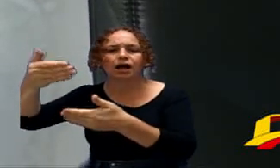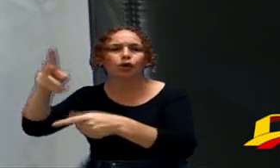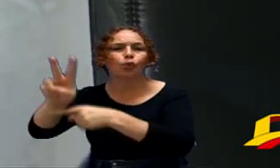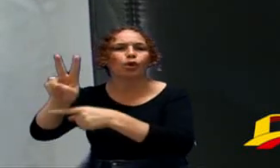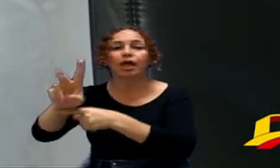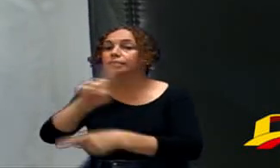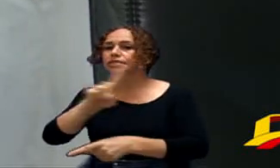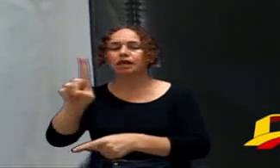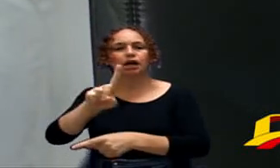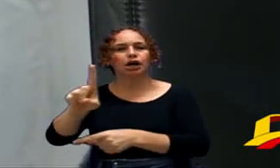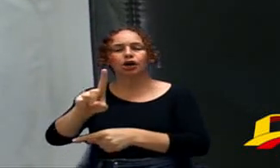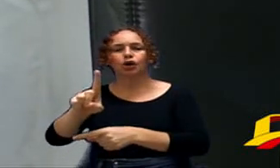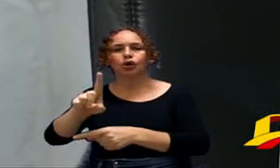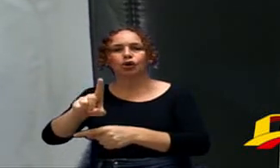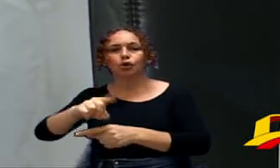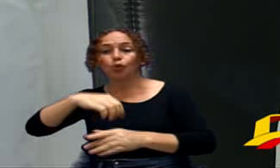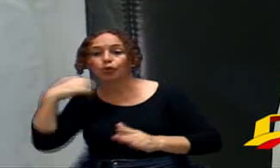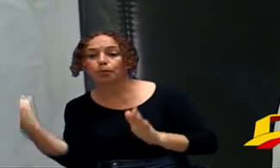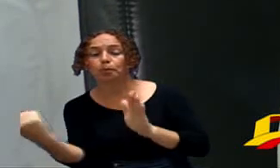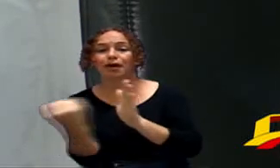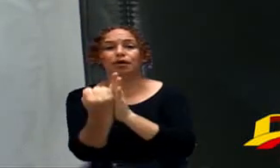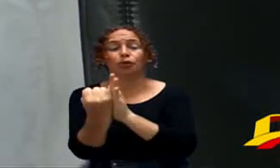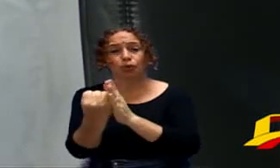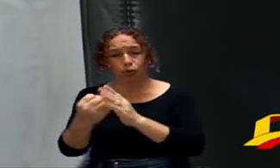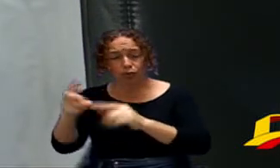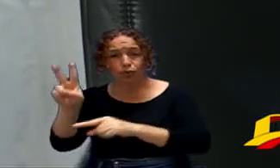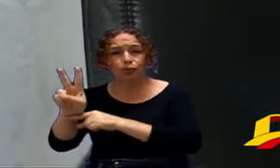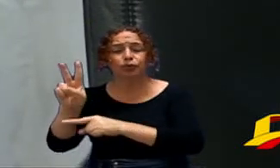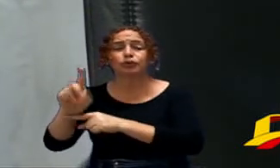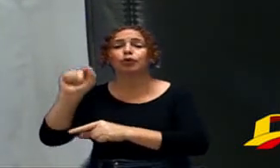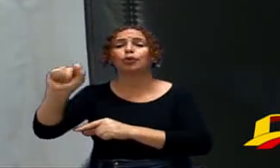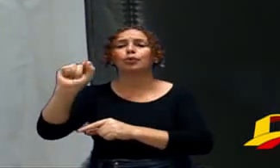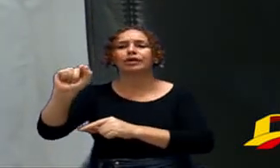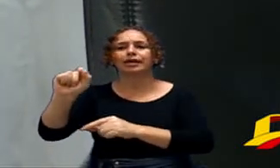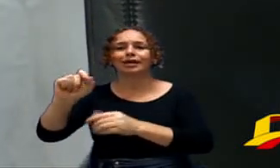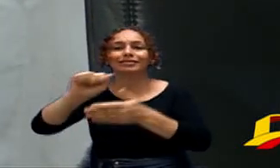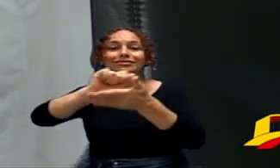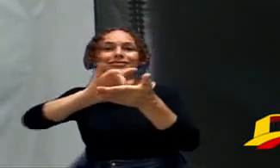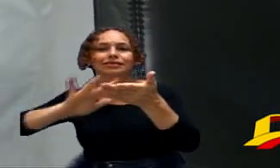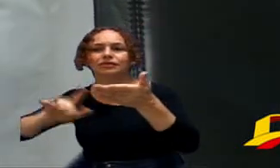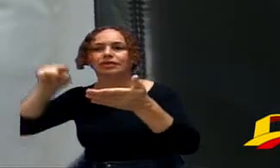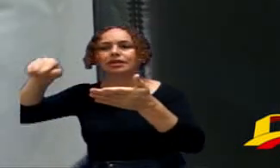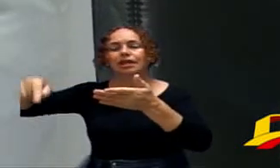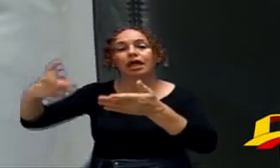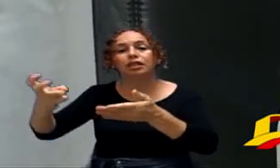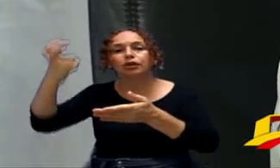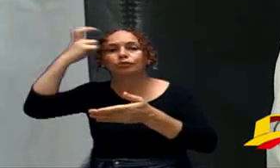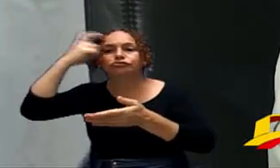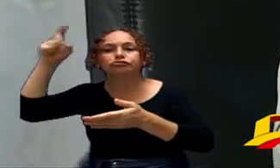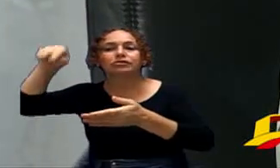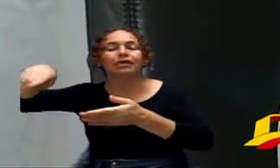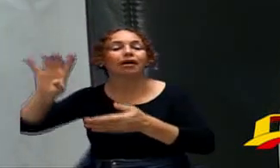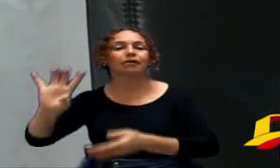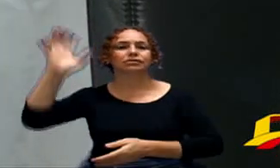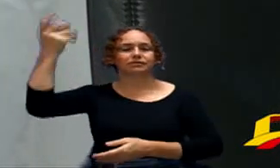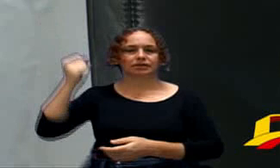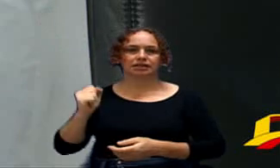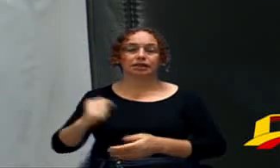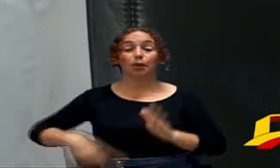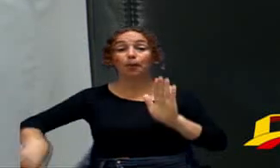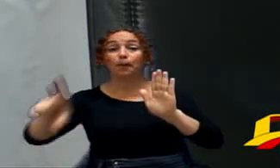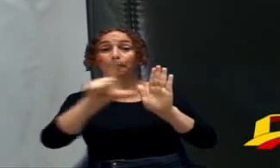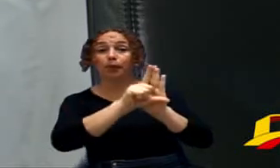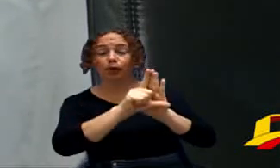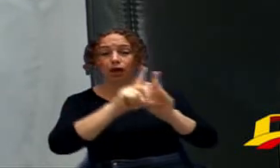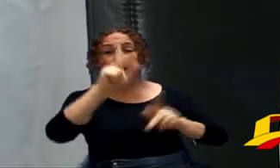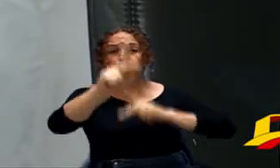as atividades culturais e educativas que acontecem lá. Então, por lei, não pode ser proibida a entrada de